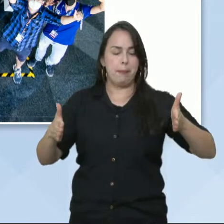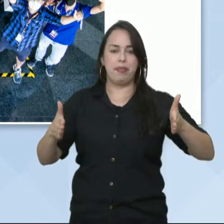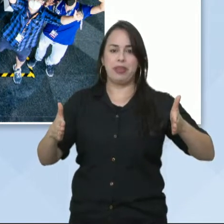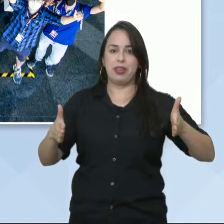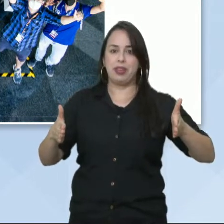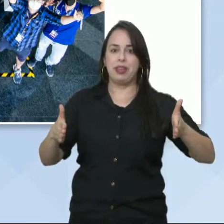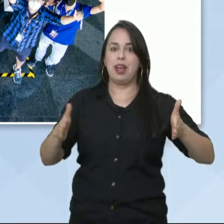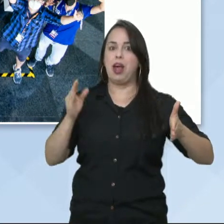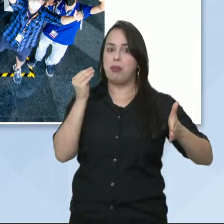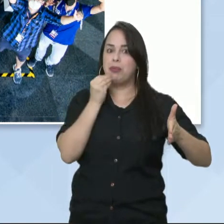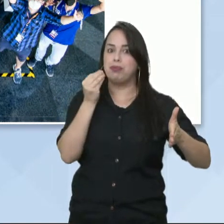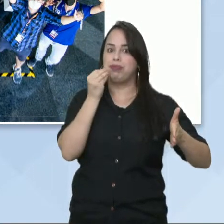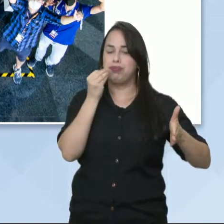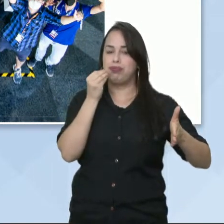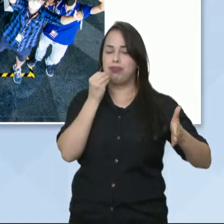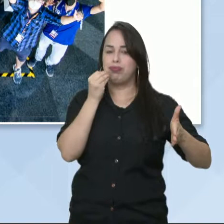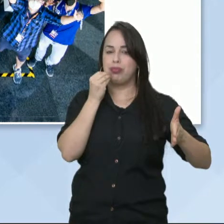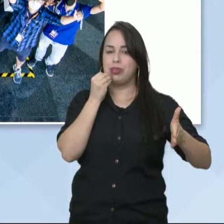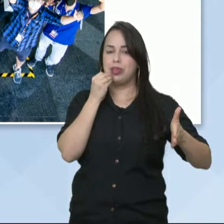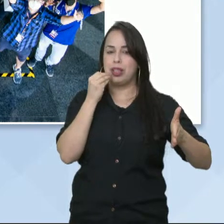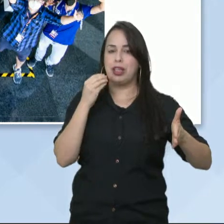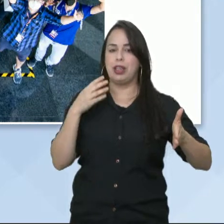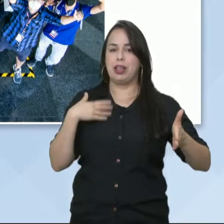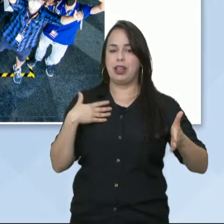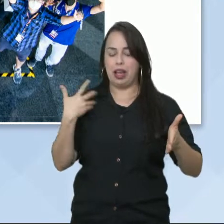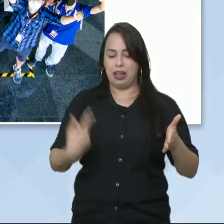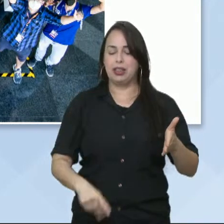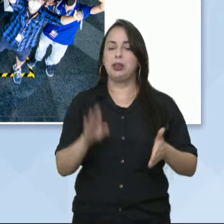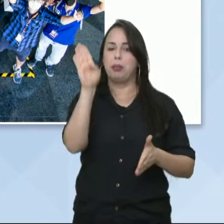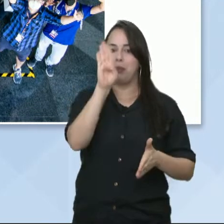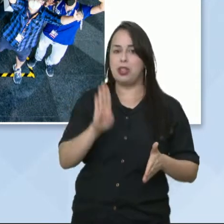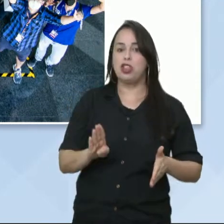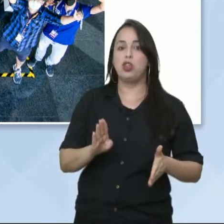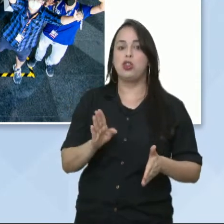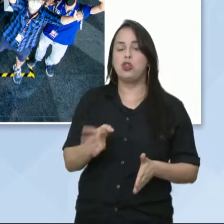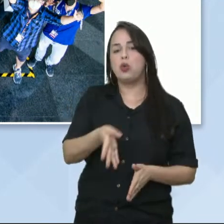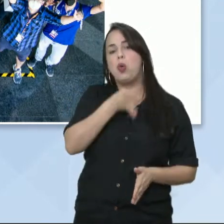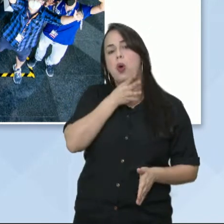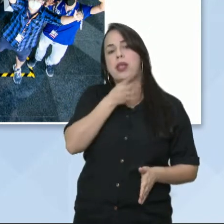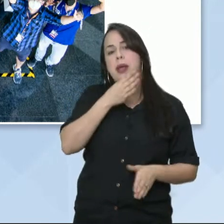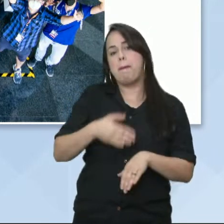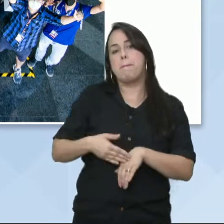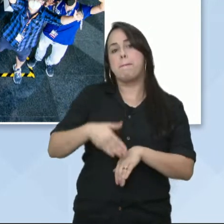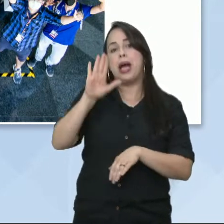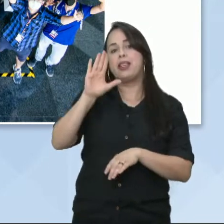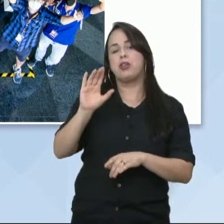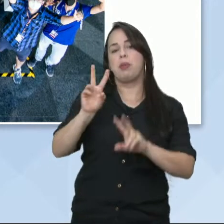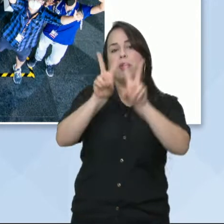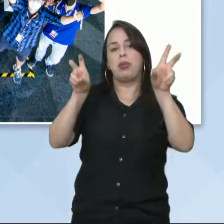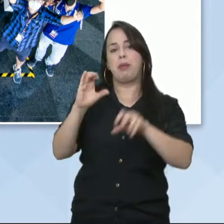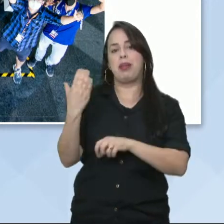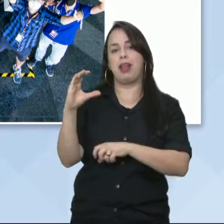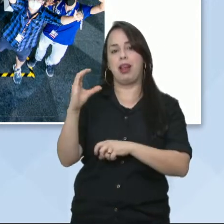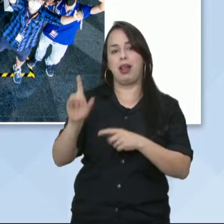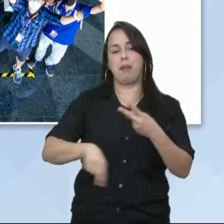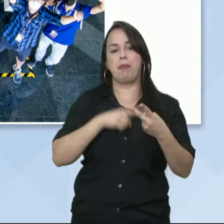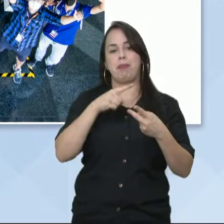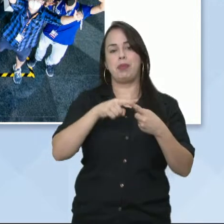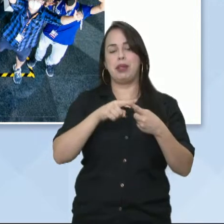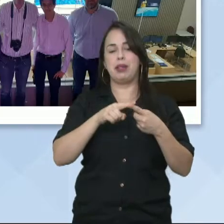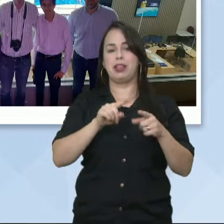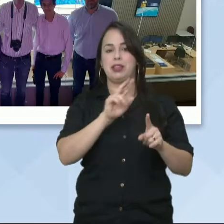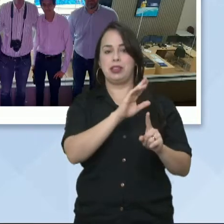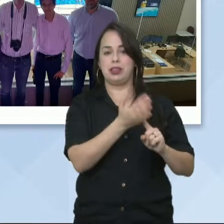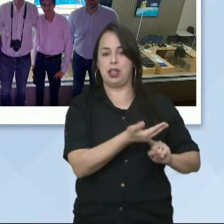uma oportunidade que vamos ter aqui no Brasil de conhecer um pouco mais da ciência e da tecnologia mundial. Por favor,